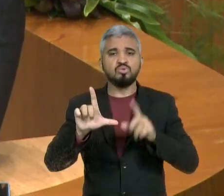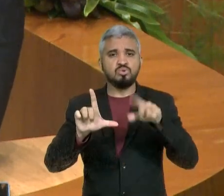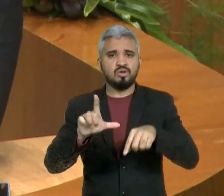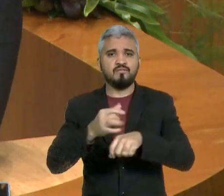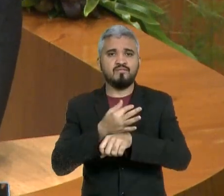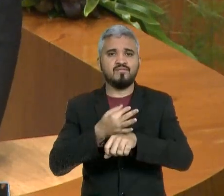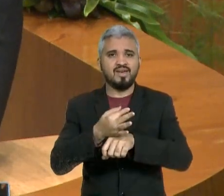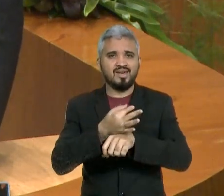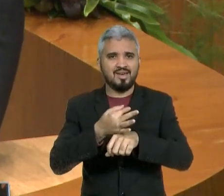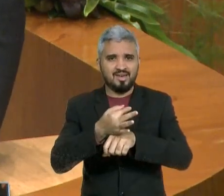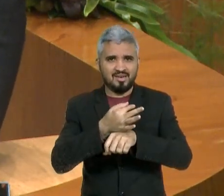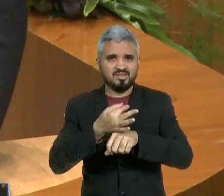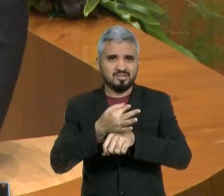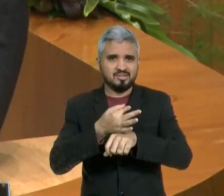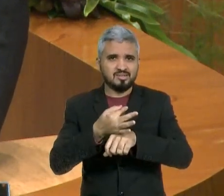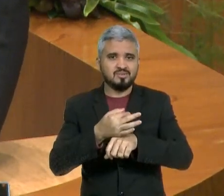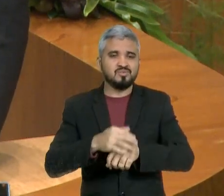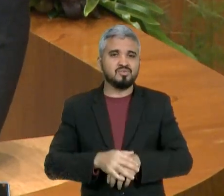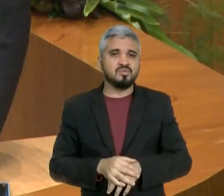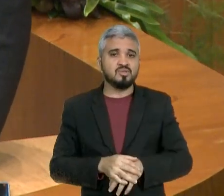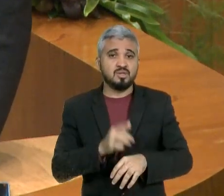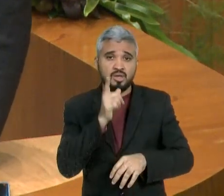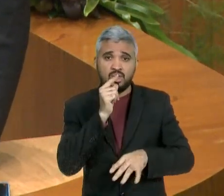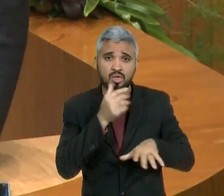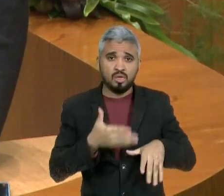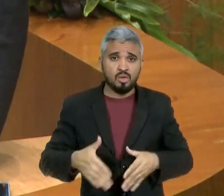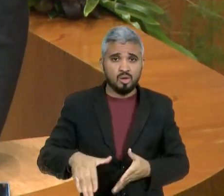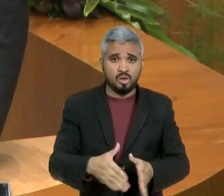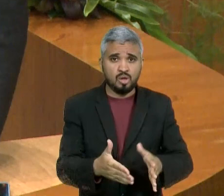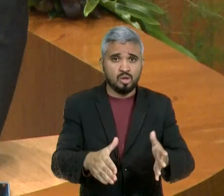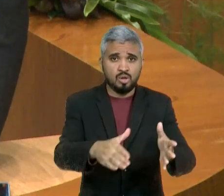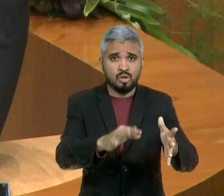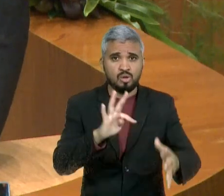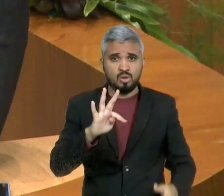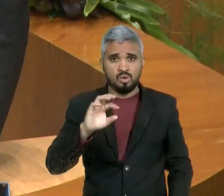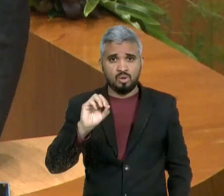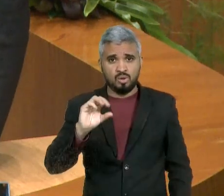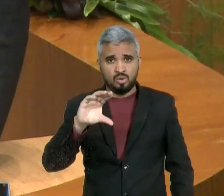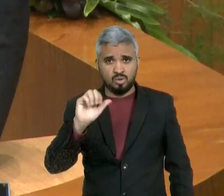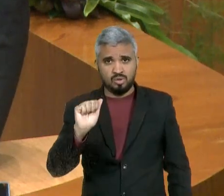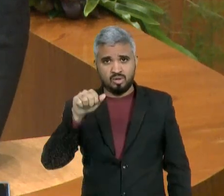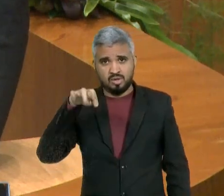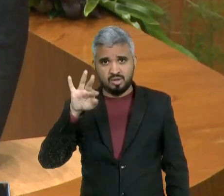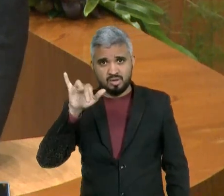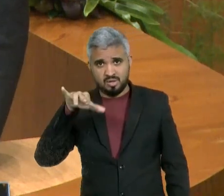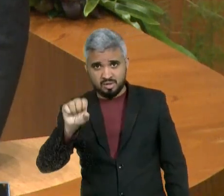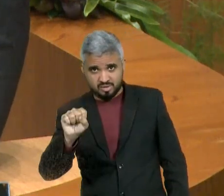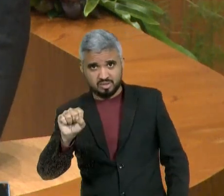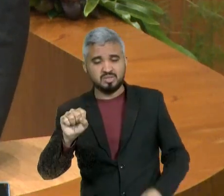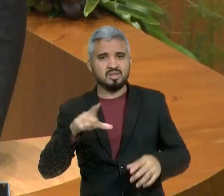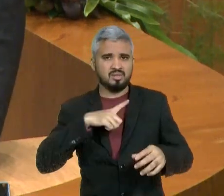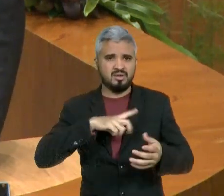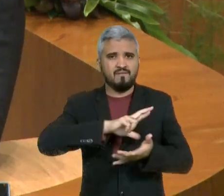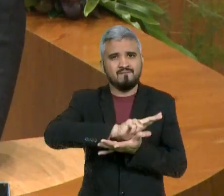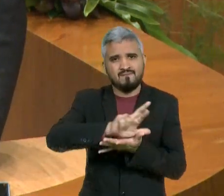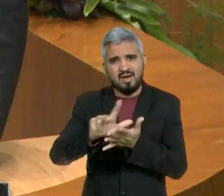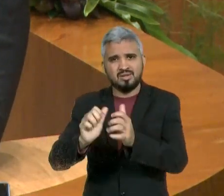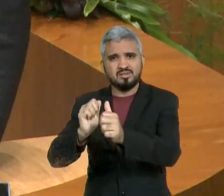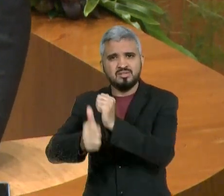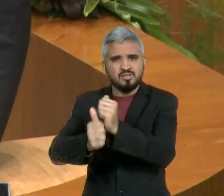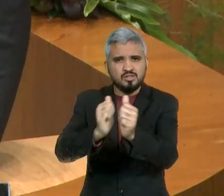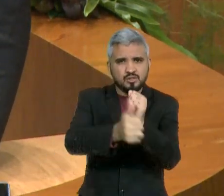cidade, onde o Rio Tocantins é uma grande atração, onde também várias competições esportivas, culturais,